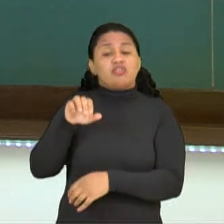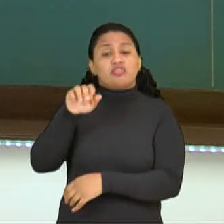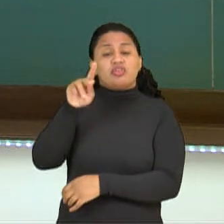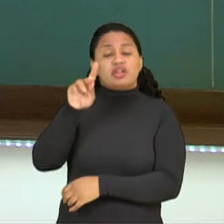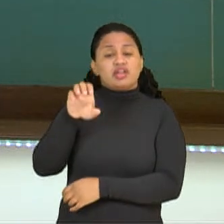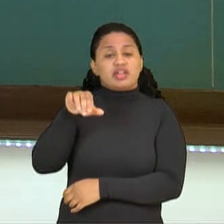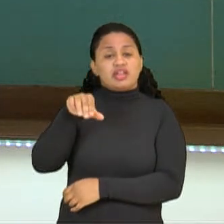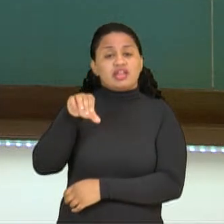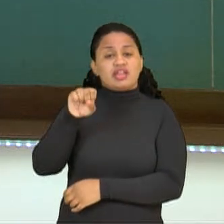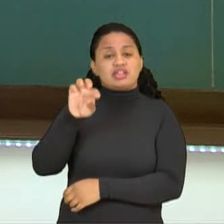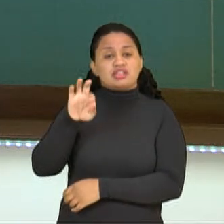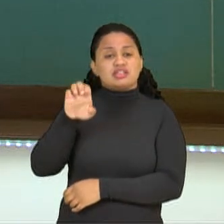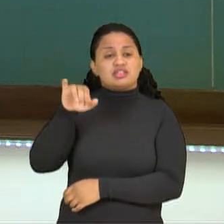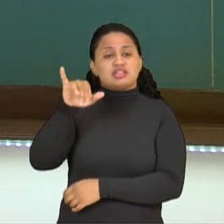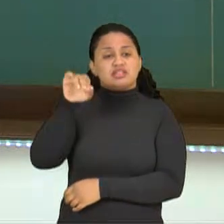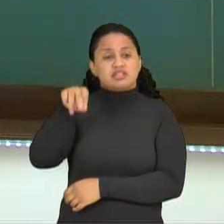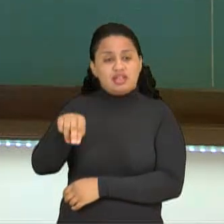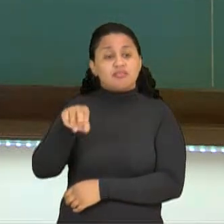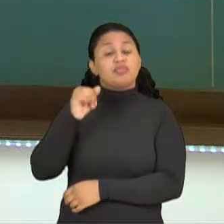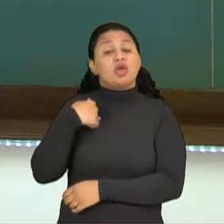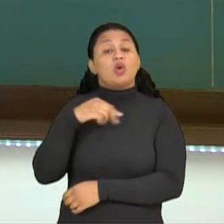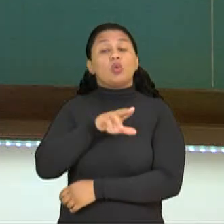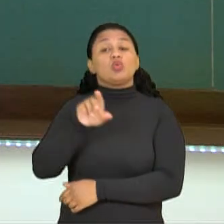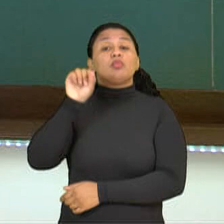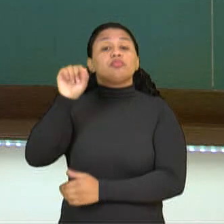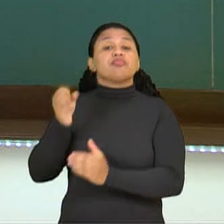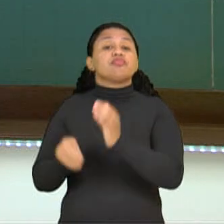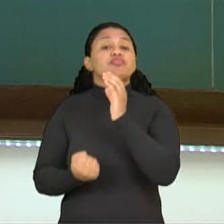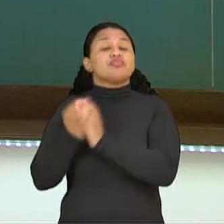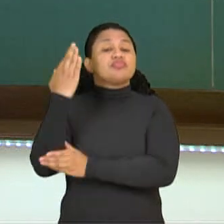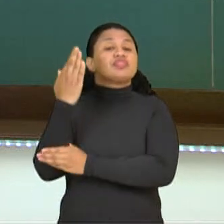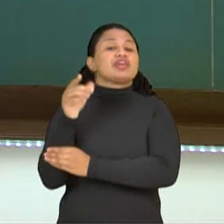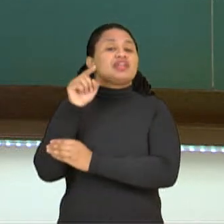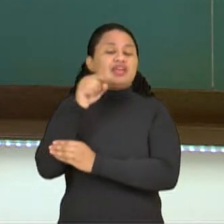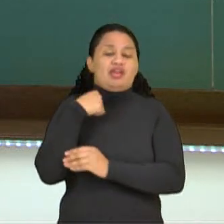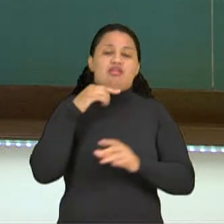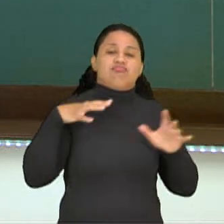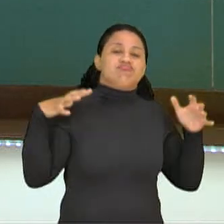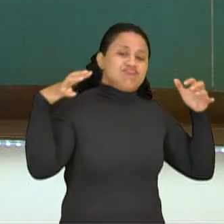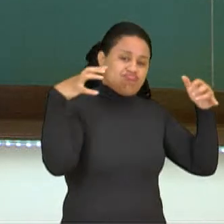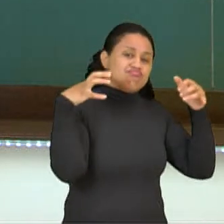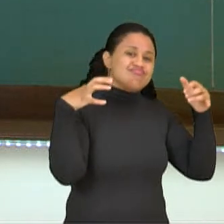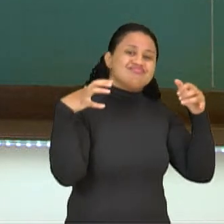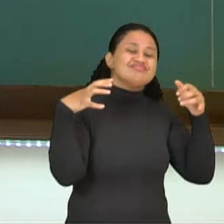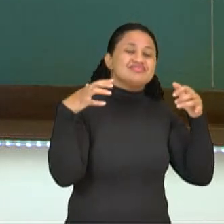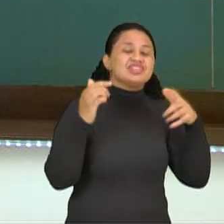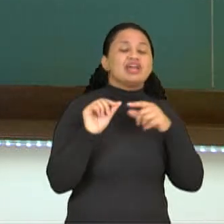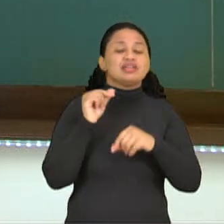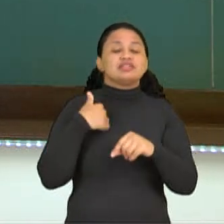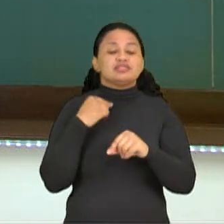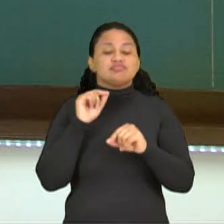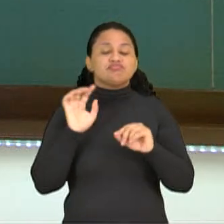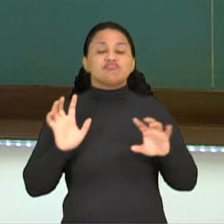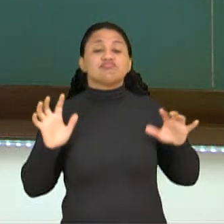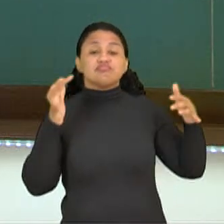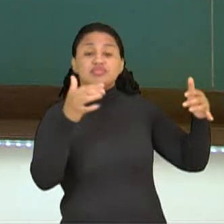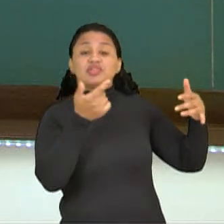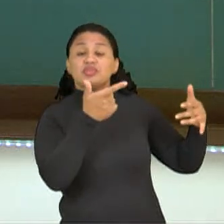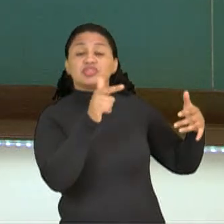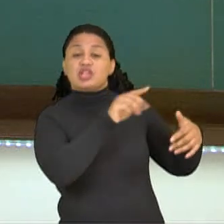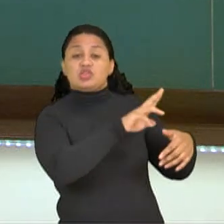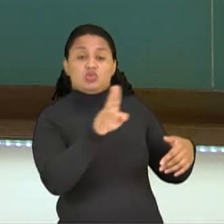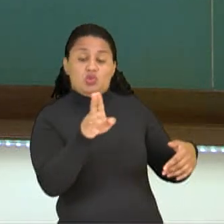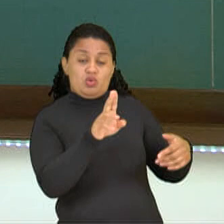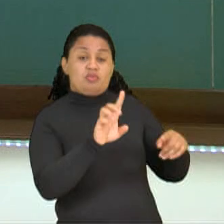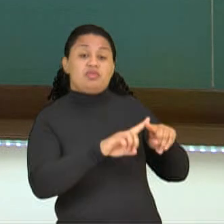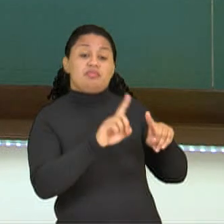esse cientista natural, né, que cria este ser monstruoso. Este ser monstruoso não tem nome, é